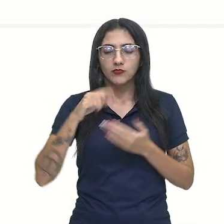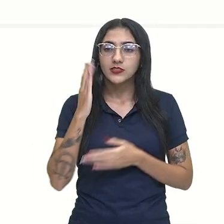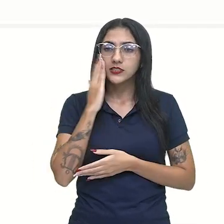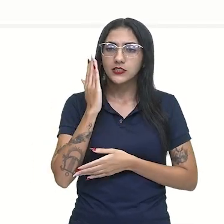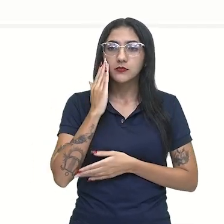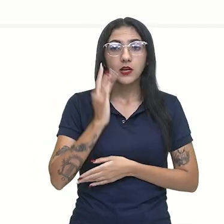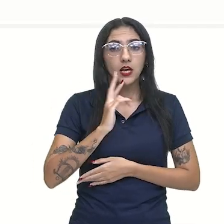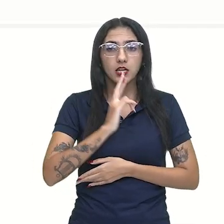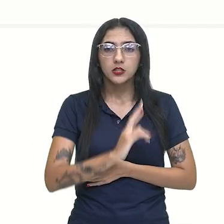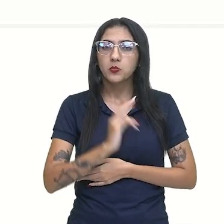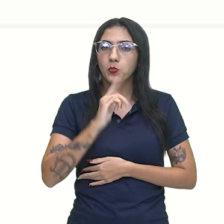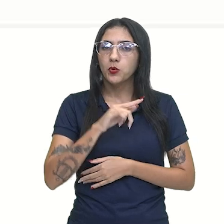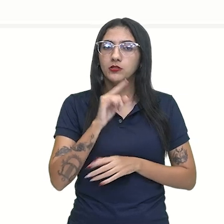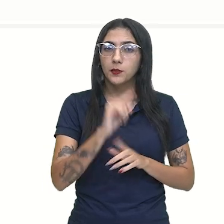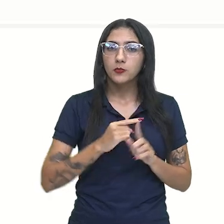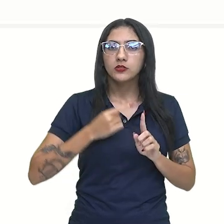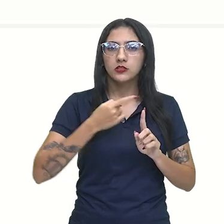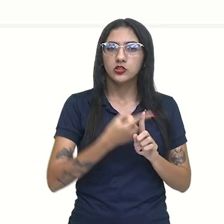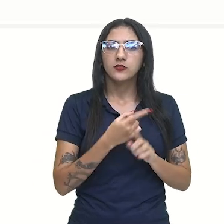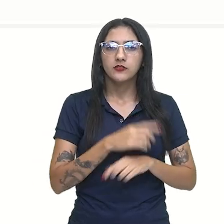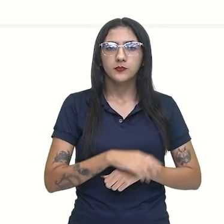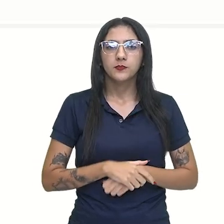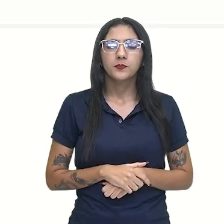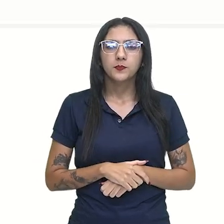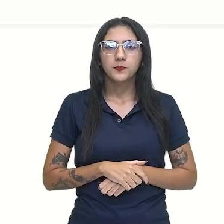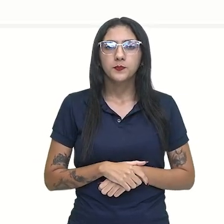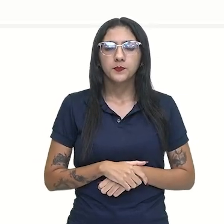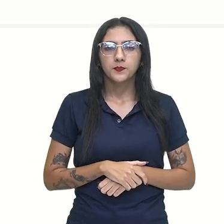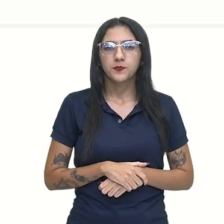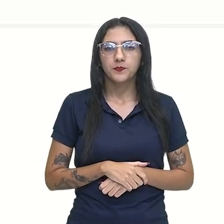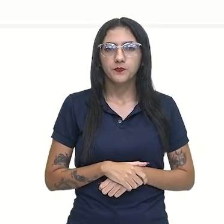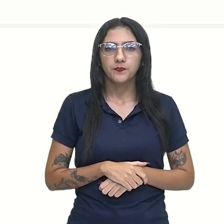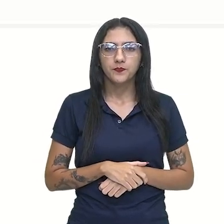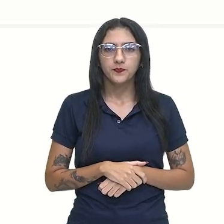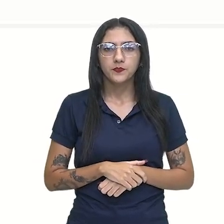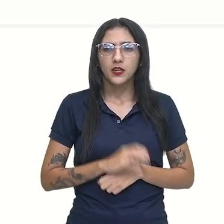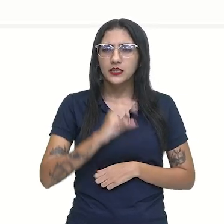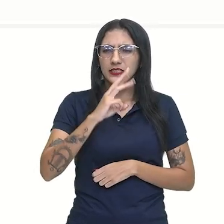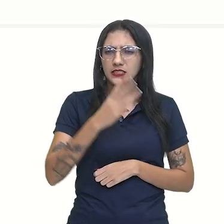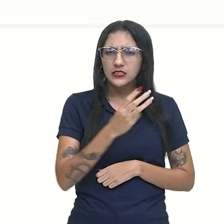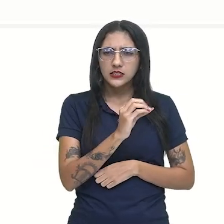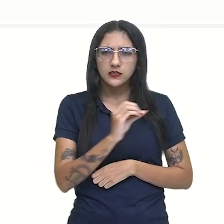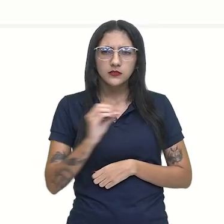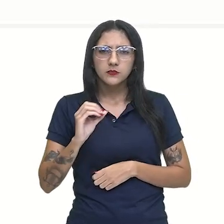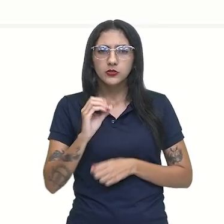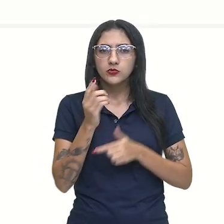vai dar um resultado positivo. 3.000 dividido por 6 vai dar